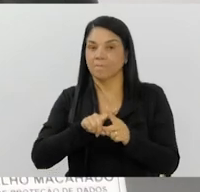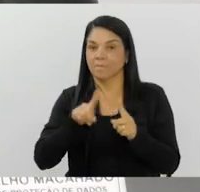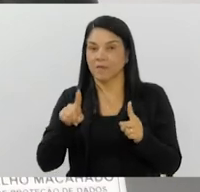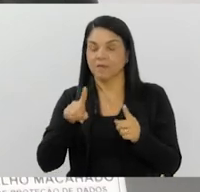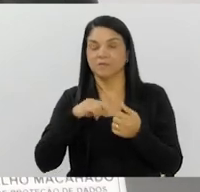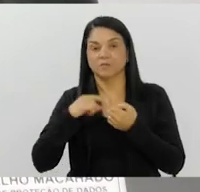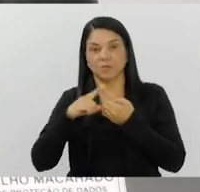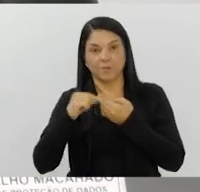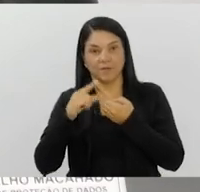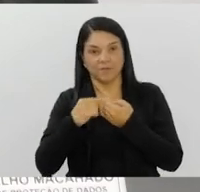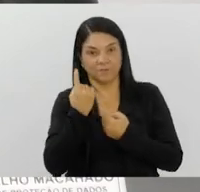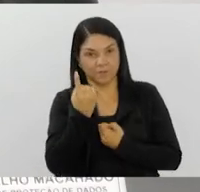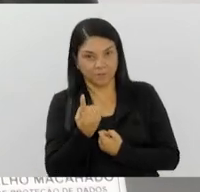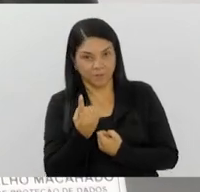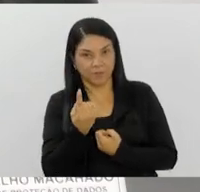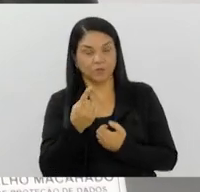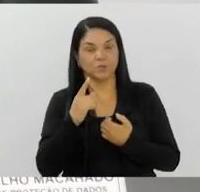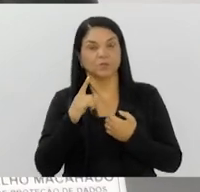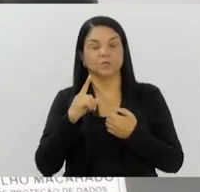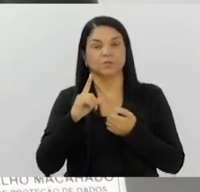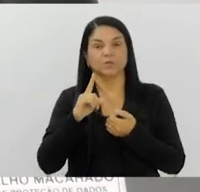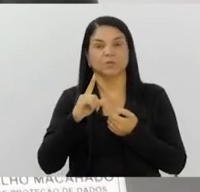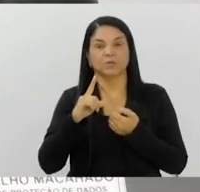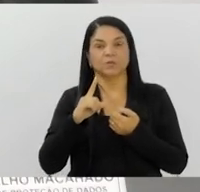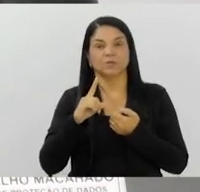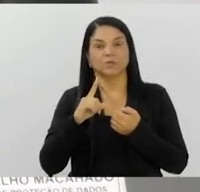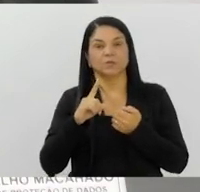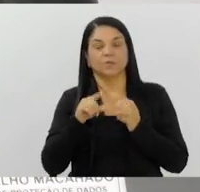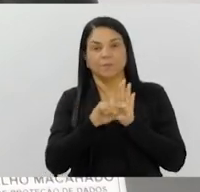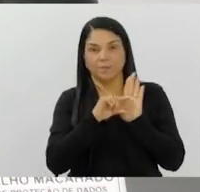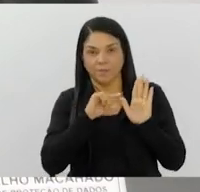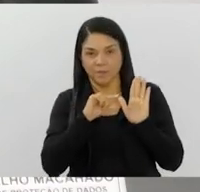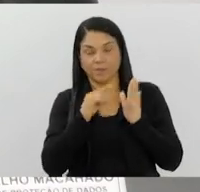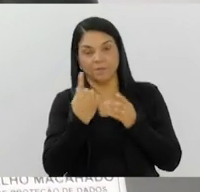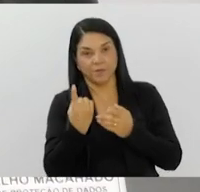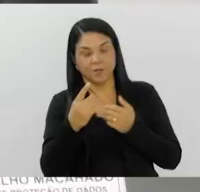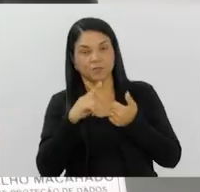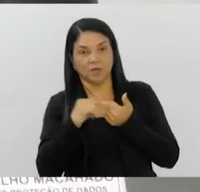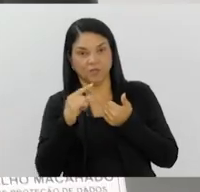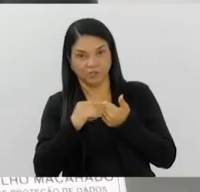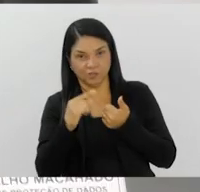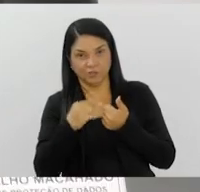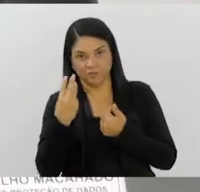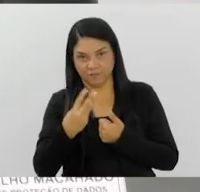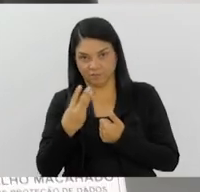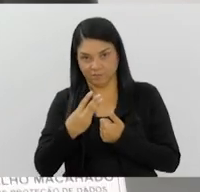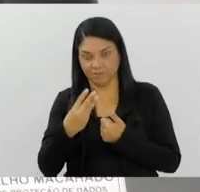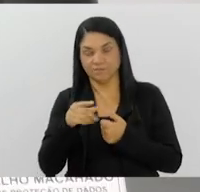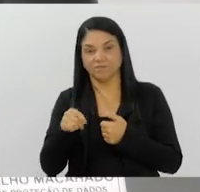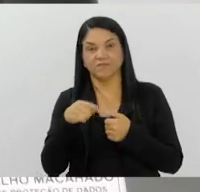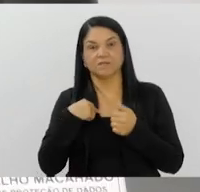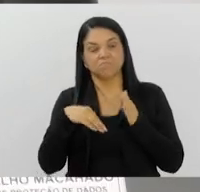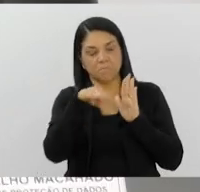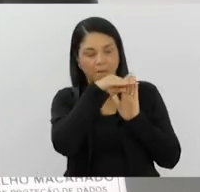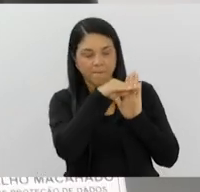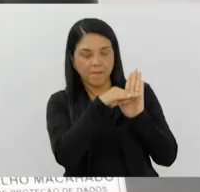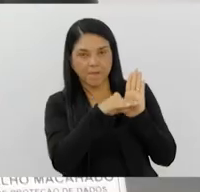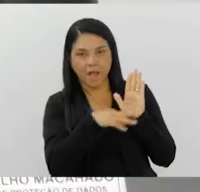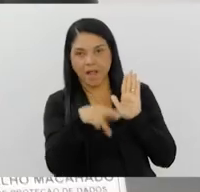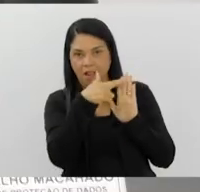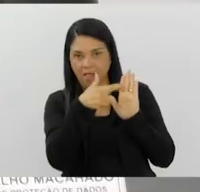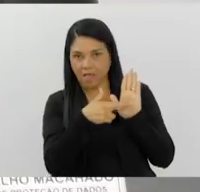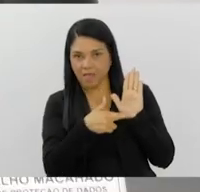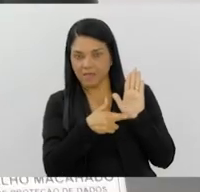primeiro do do do artigo 4 da lgpd ele ele estabelece já alguns parâmetros que a eventual lei